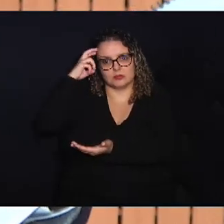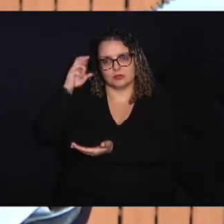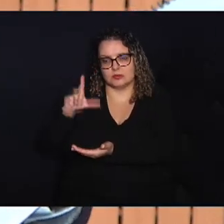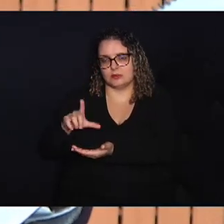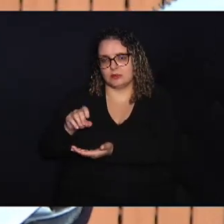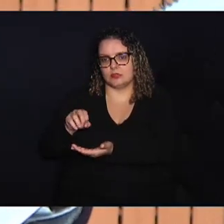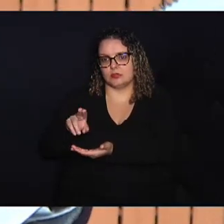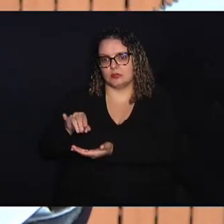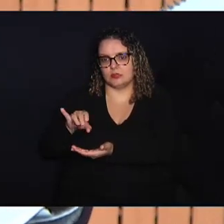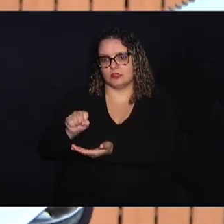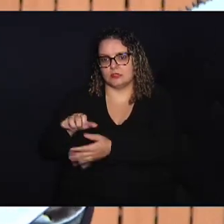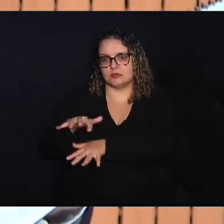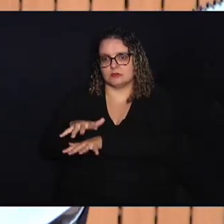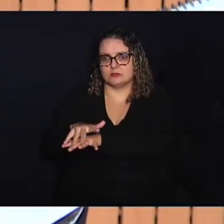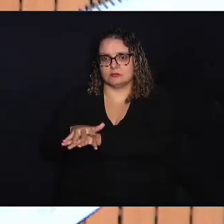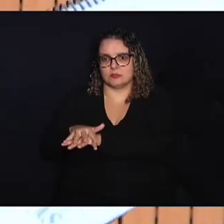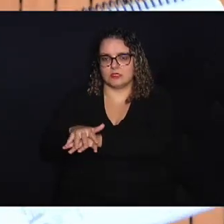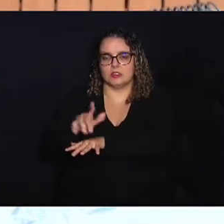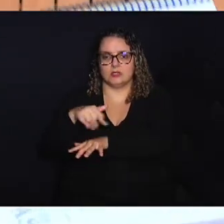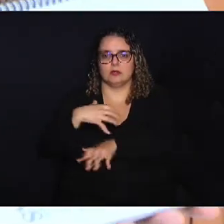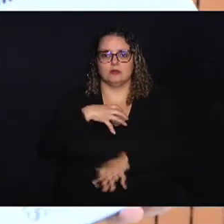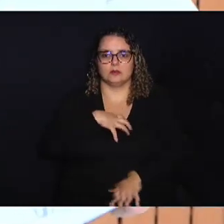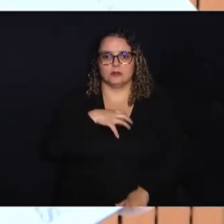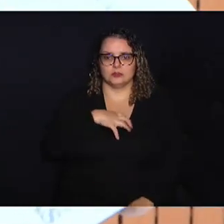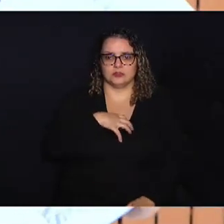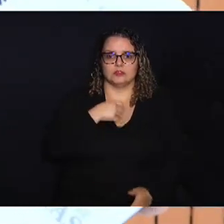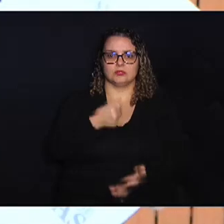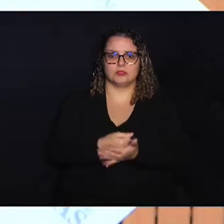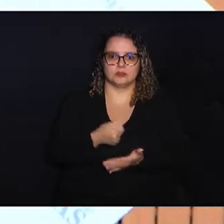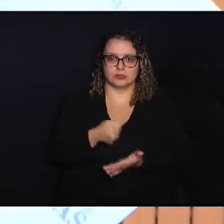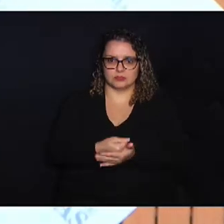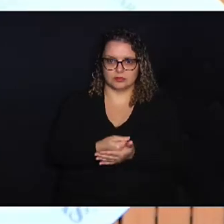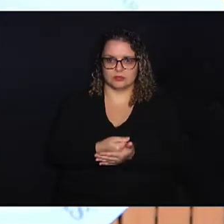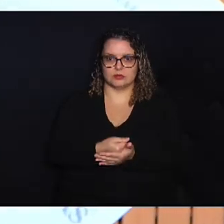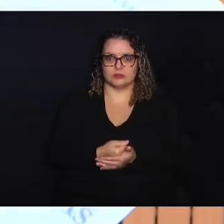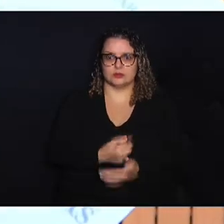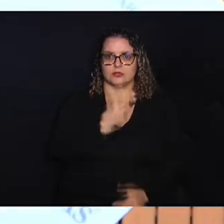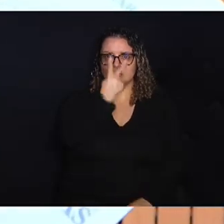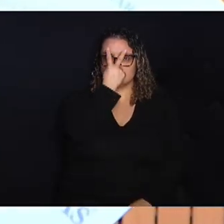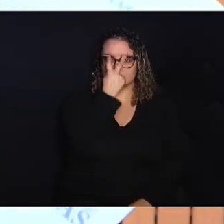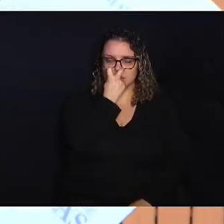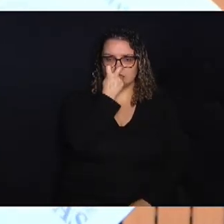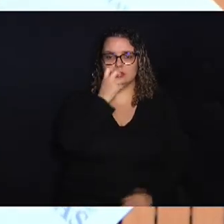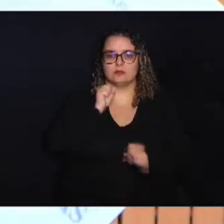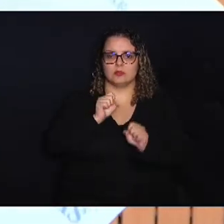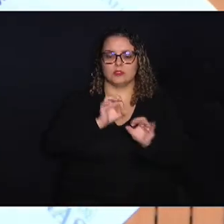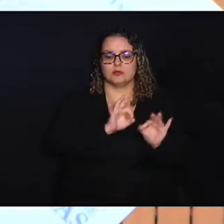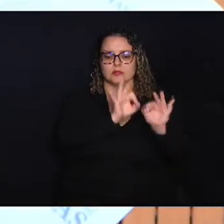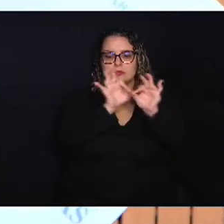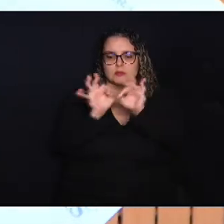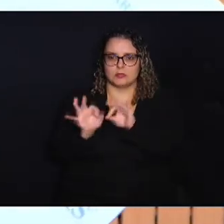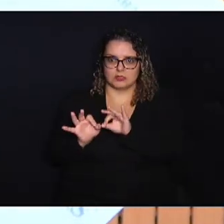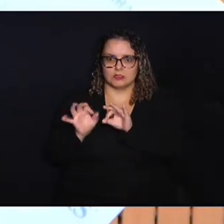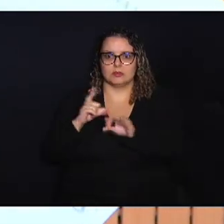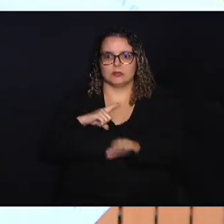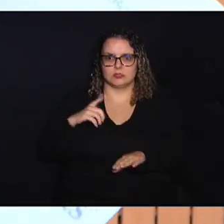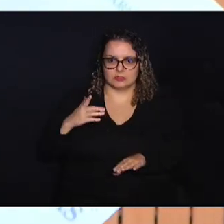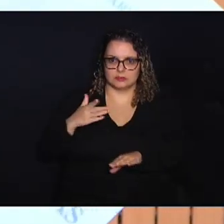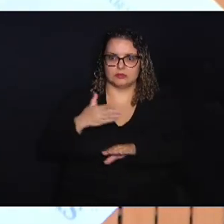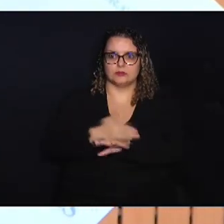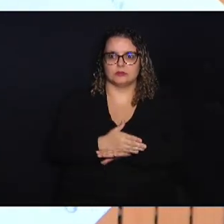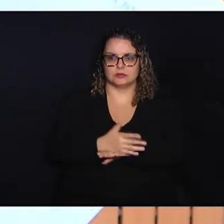Braille. E é uma forma de você garantir também que os cegos possam acompanhar e ter acesso